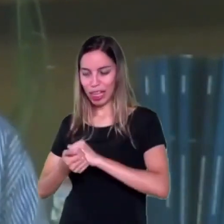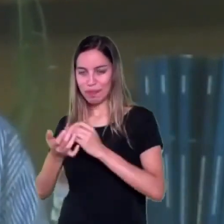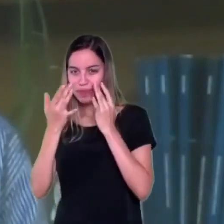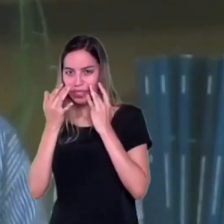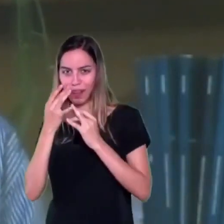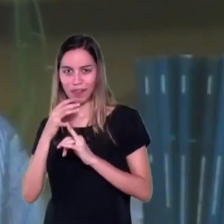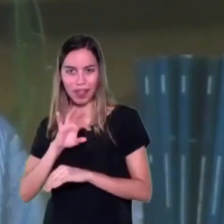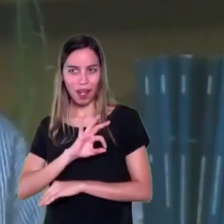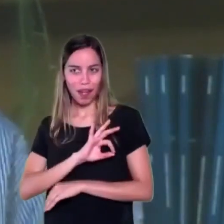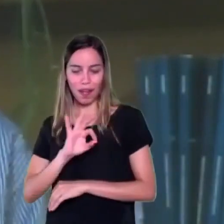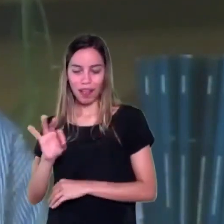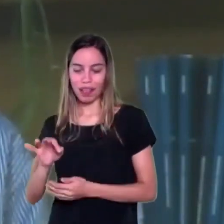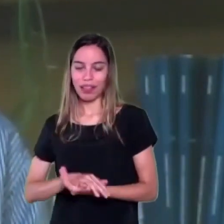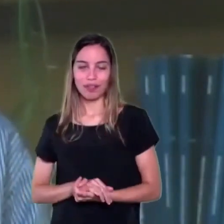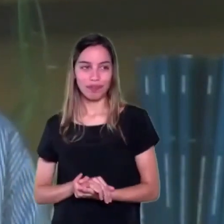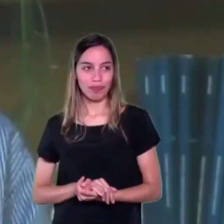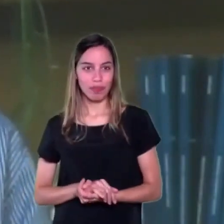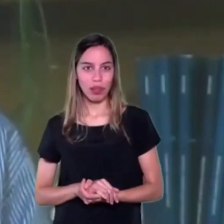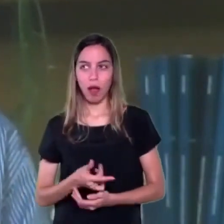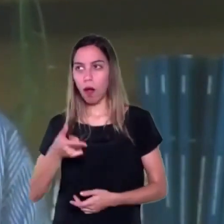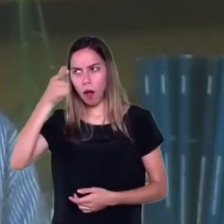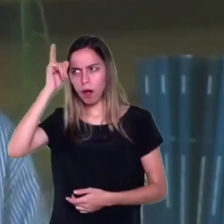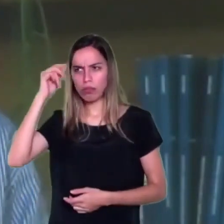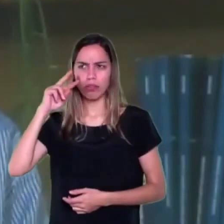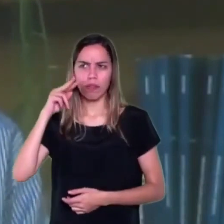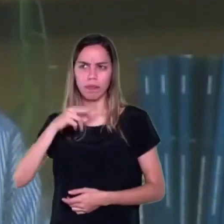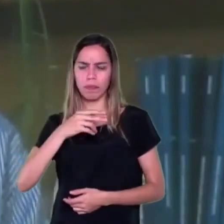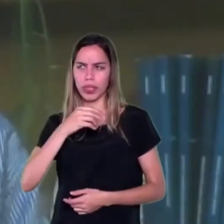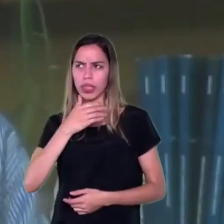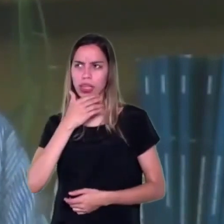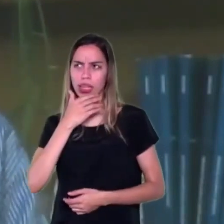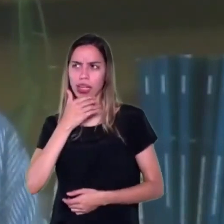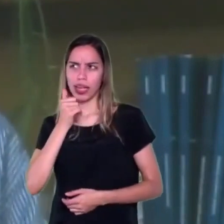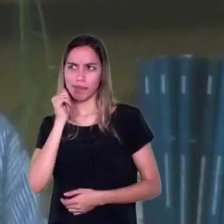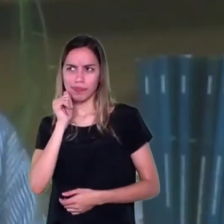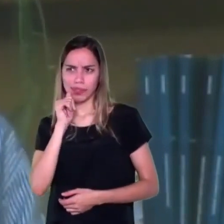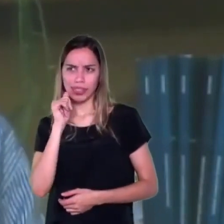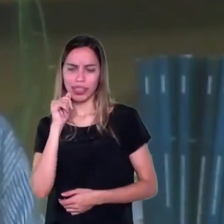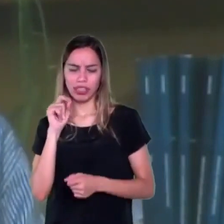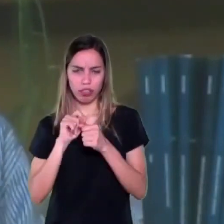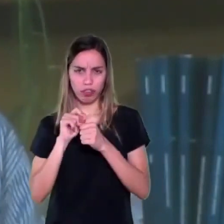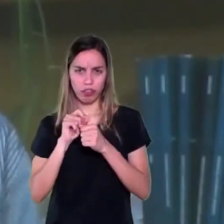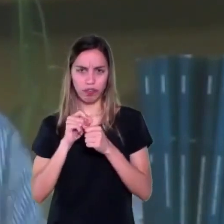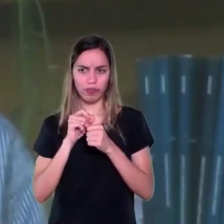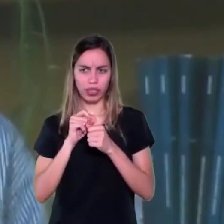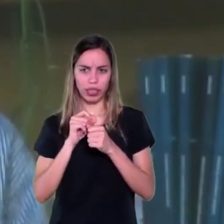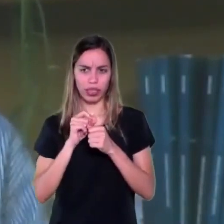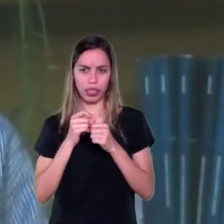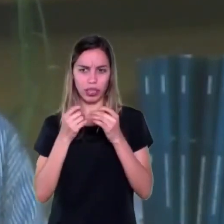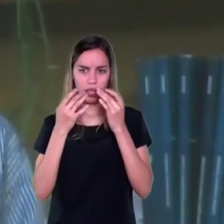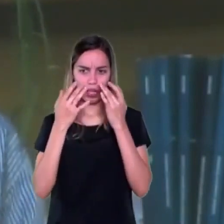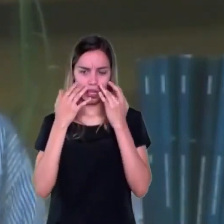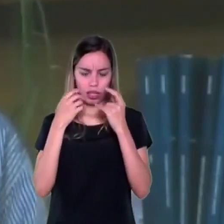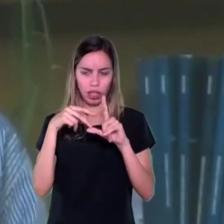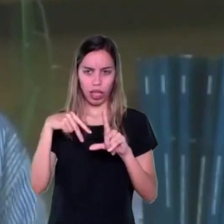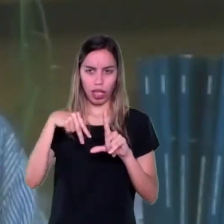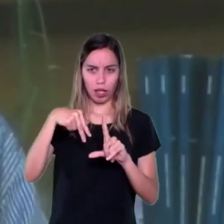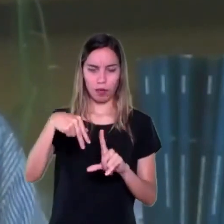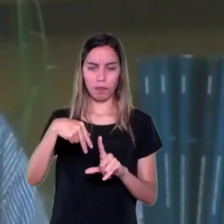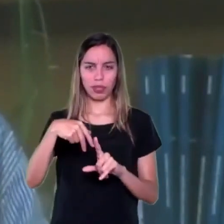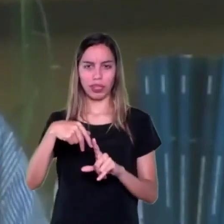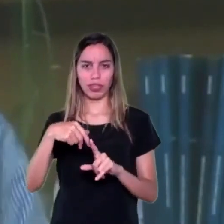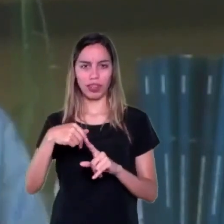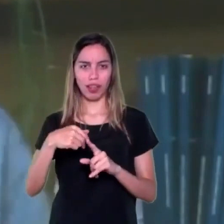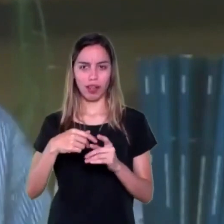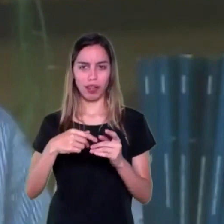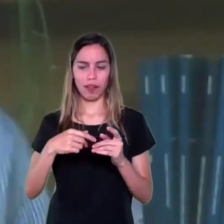das meninas que fez a personagem central do livro, que hoje já é mãe de